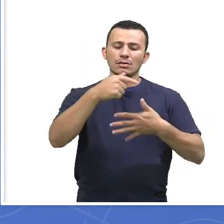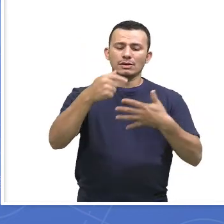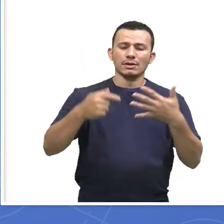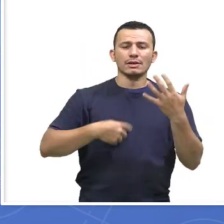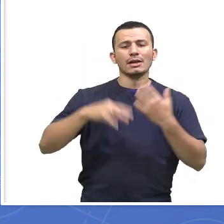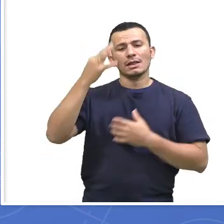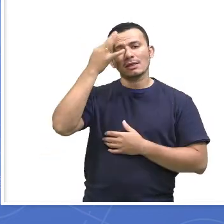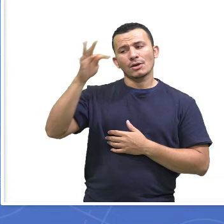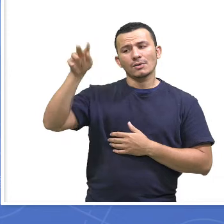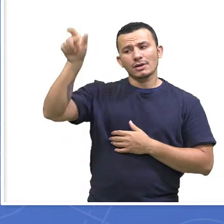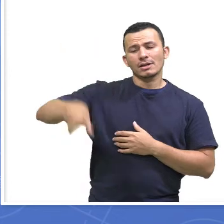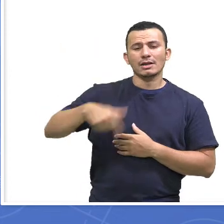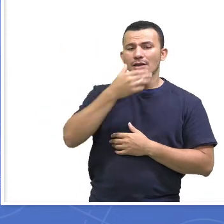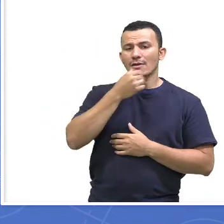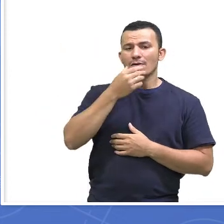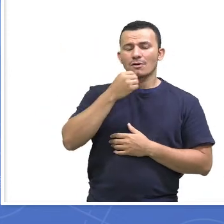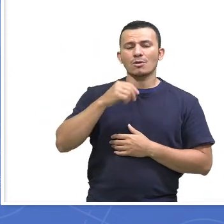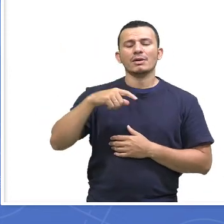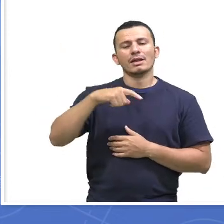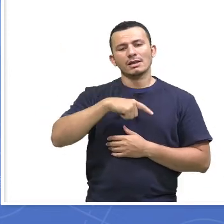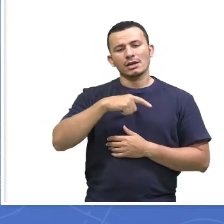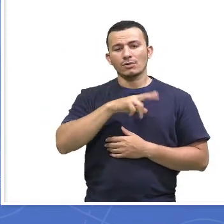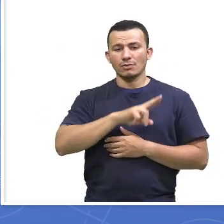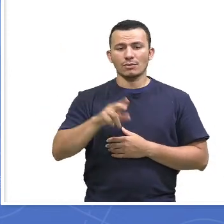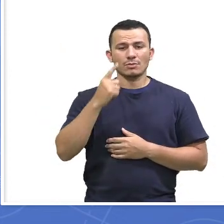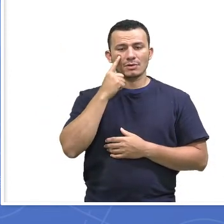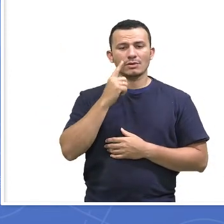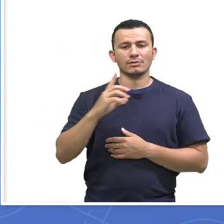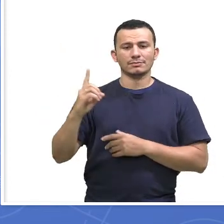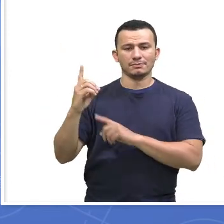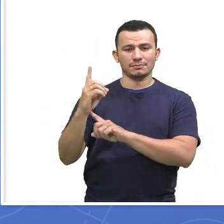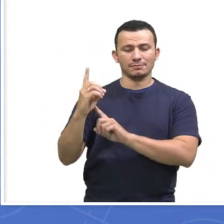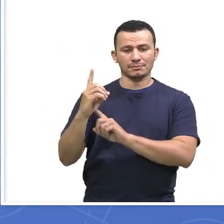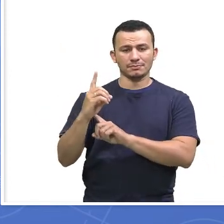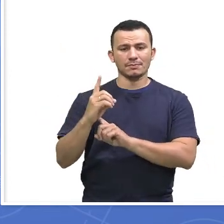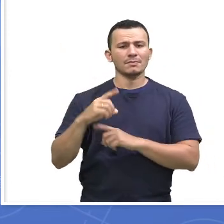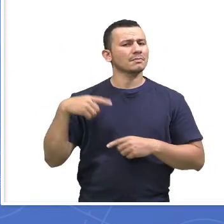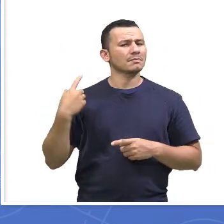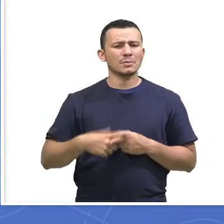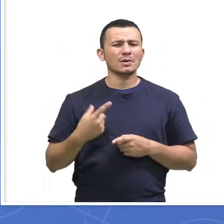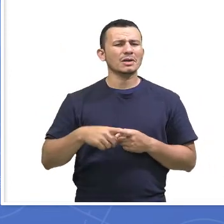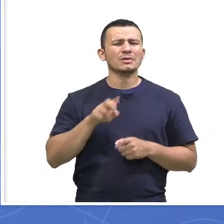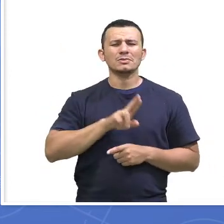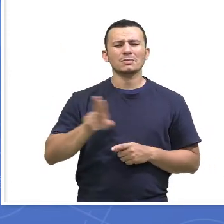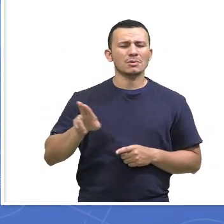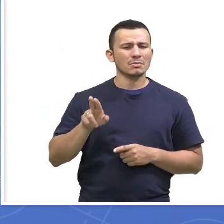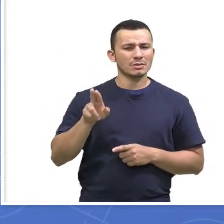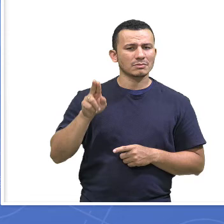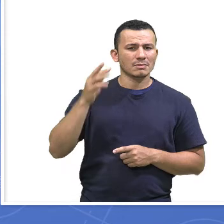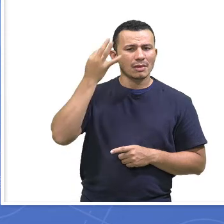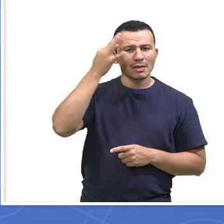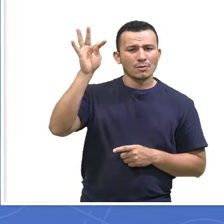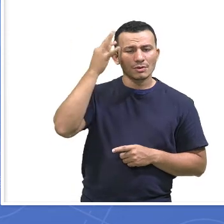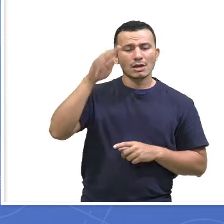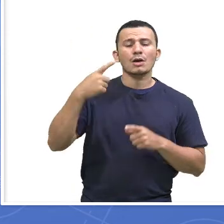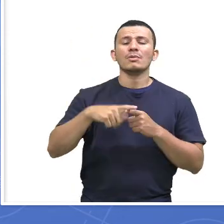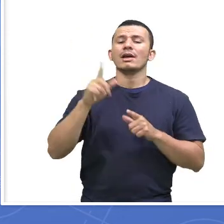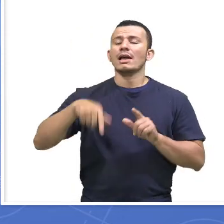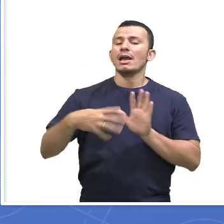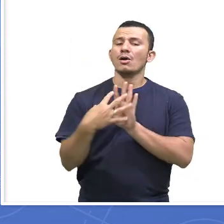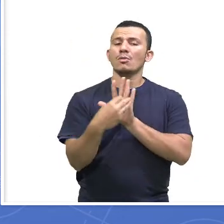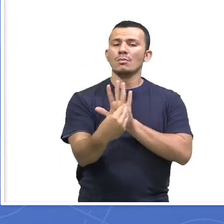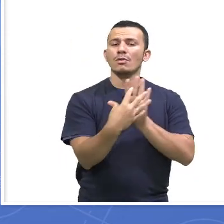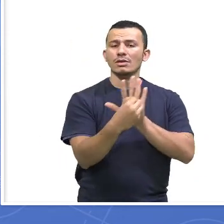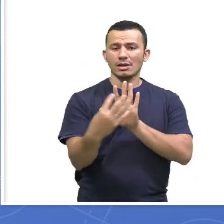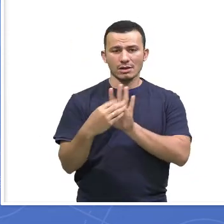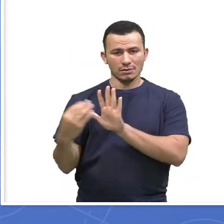Nicolau Copérnico era chamada de heliocentrismo. Por quê? Vamos ver aí, ó. Porque é o nome do modelo